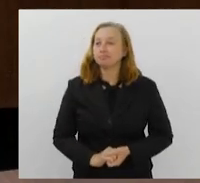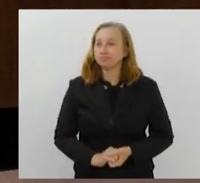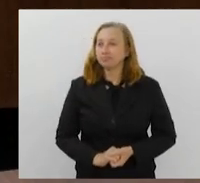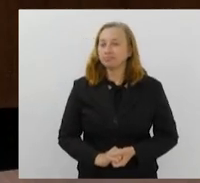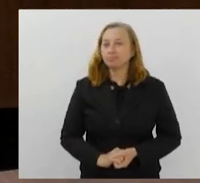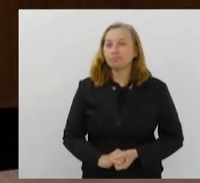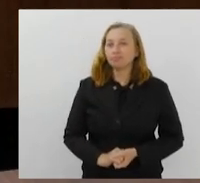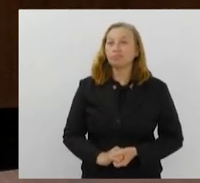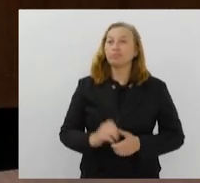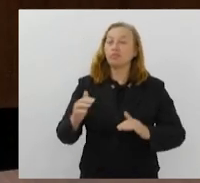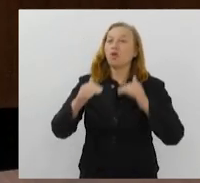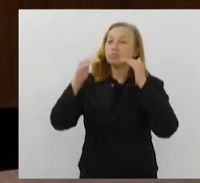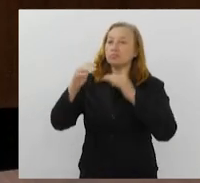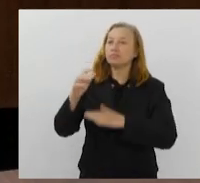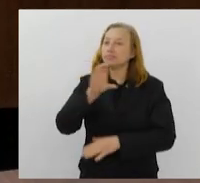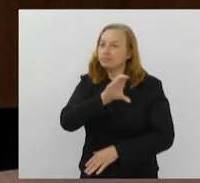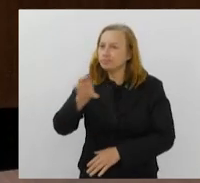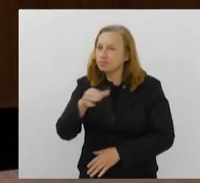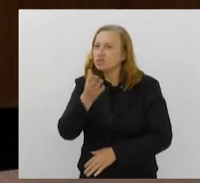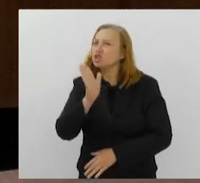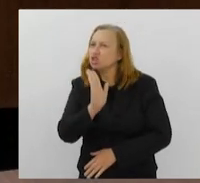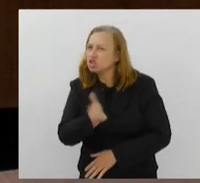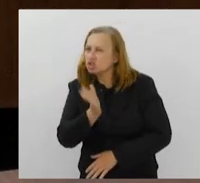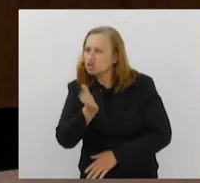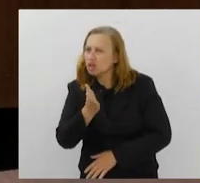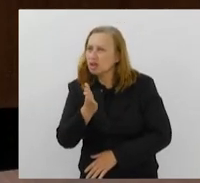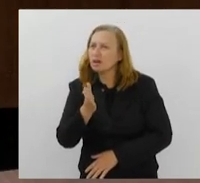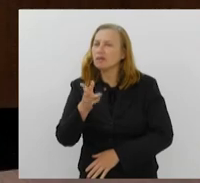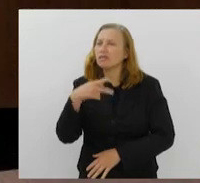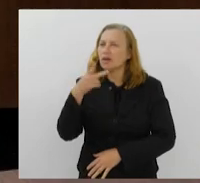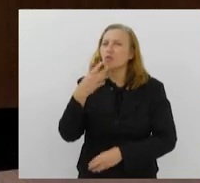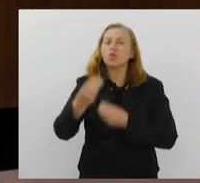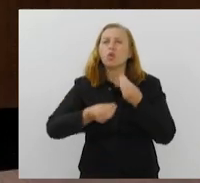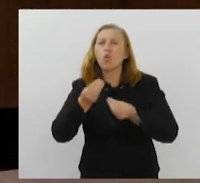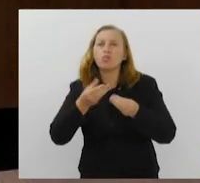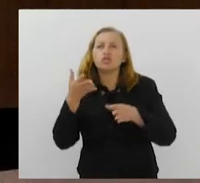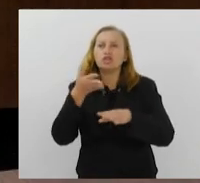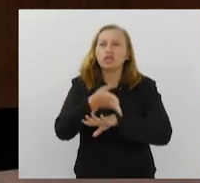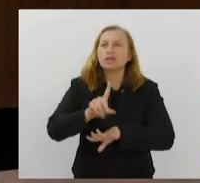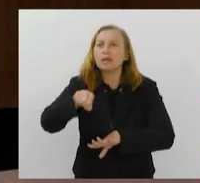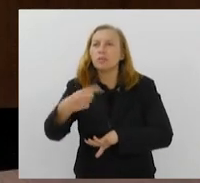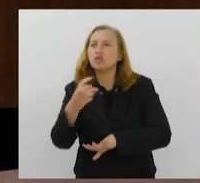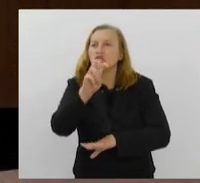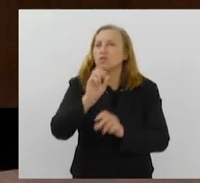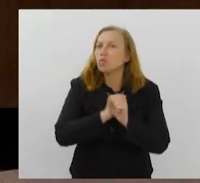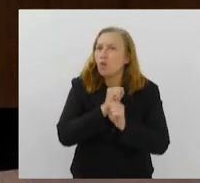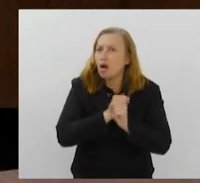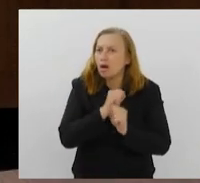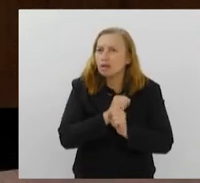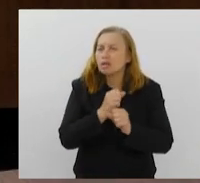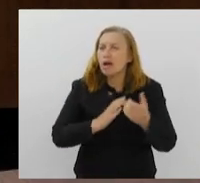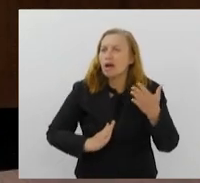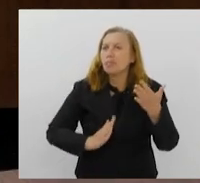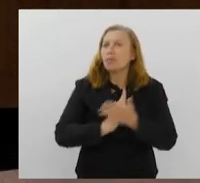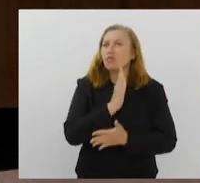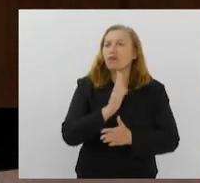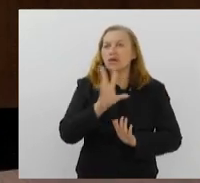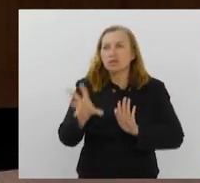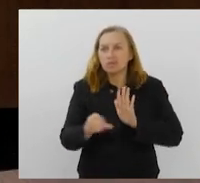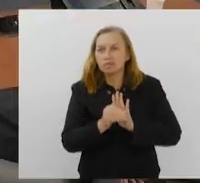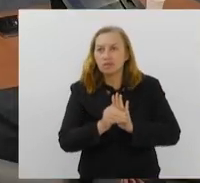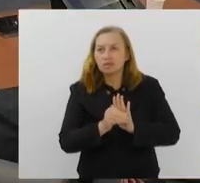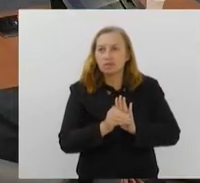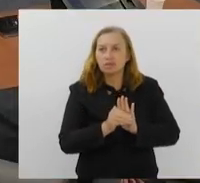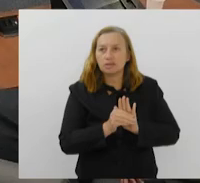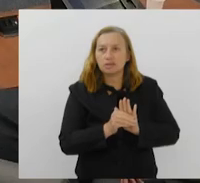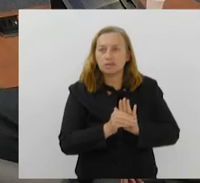Vossa Excelência na CCJ fez até um histórico de como nós chegamos, depois de 5 anos, a aprovar as emendas